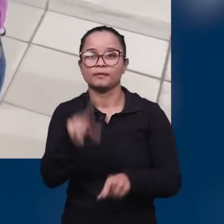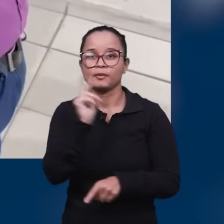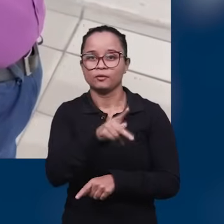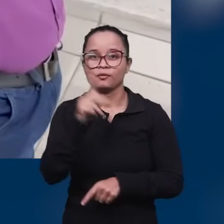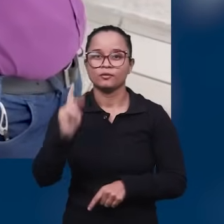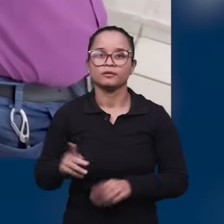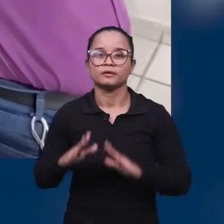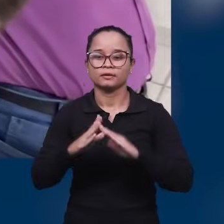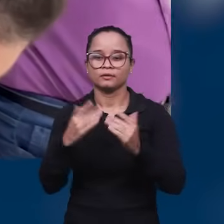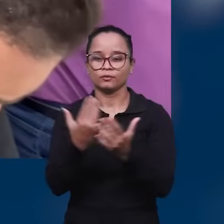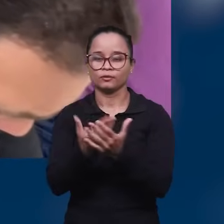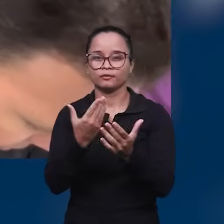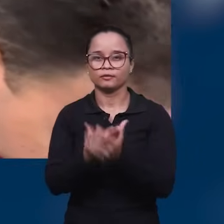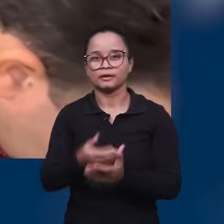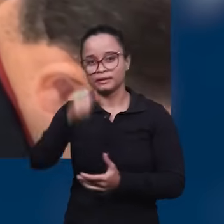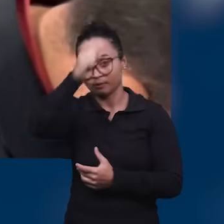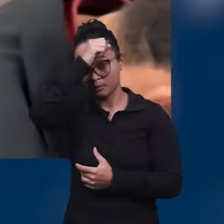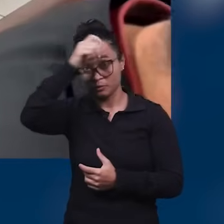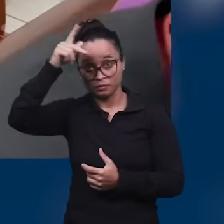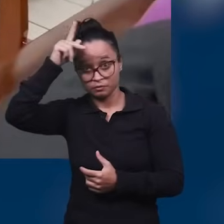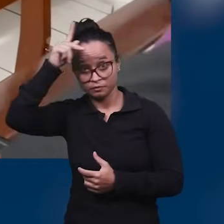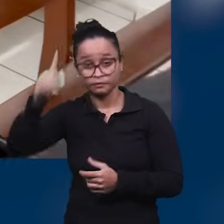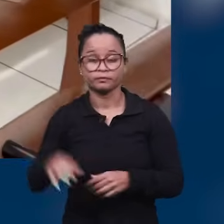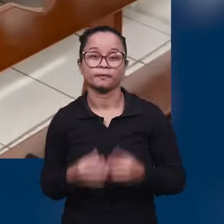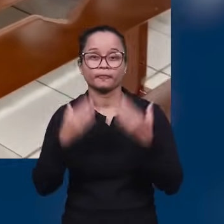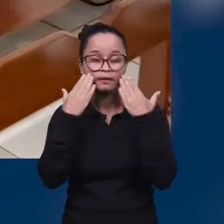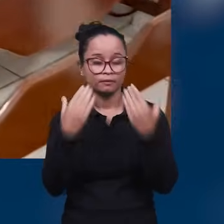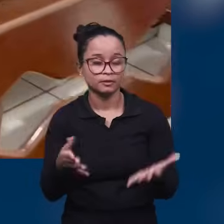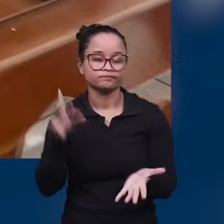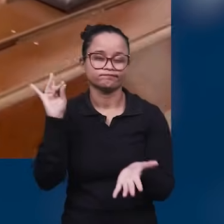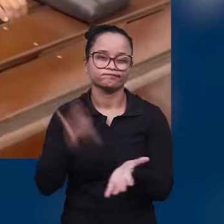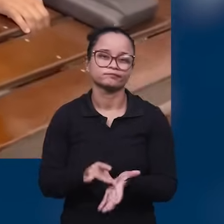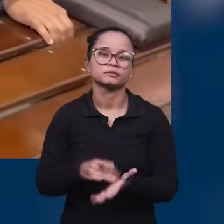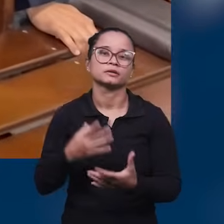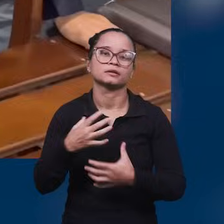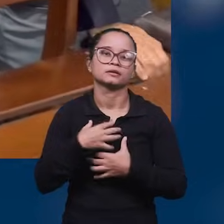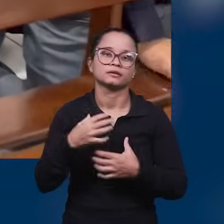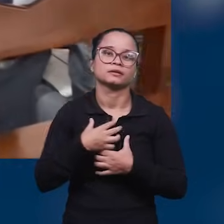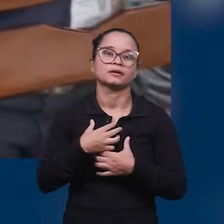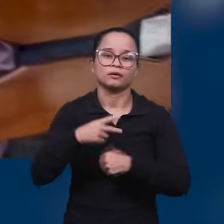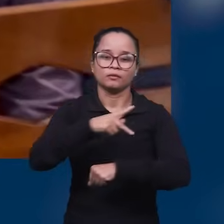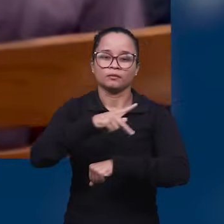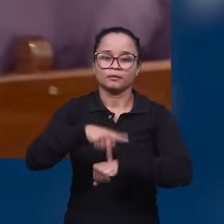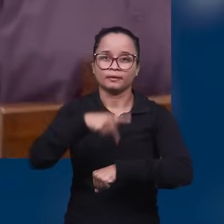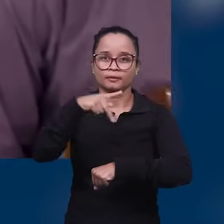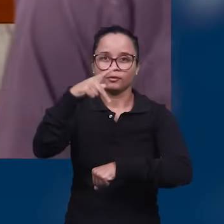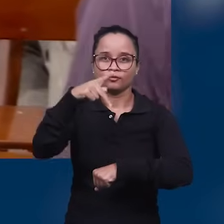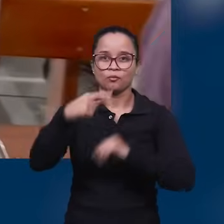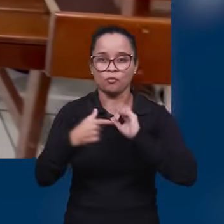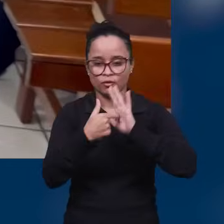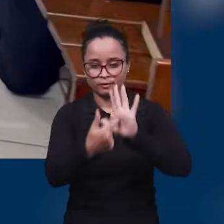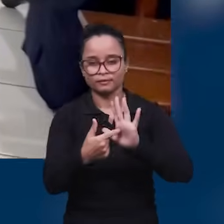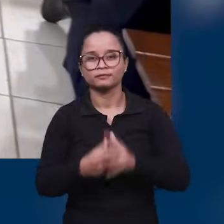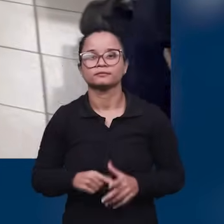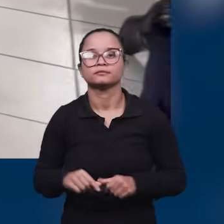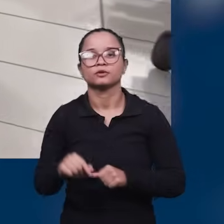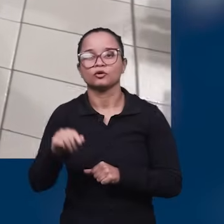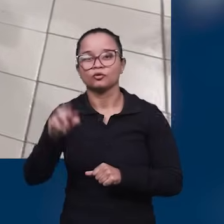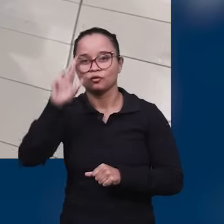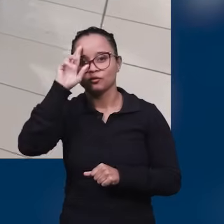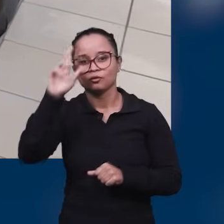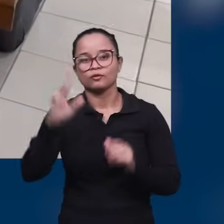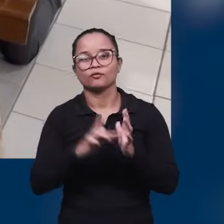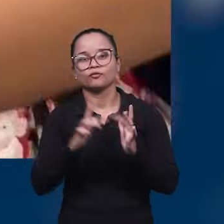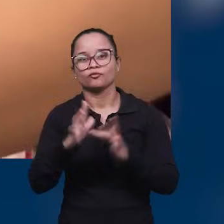mesmo Manaim, houve uma vigília com os irmãos que integram o Crescendo no Manaim, seminário direcionado às classes de